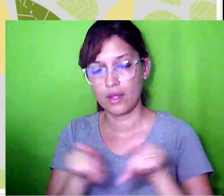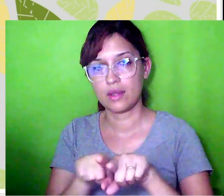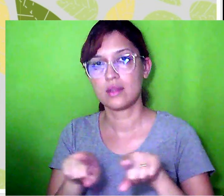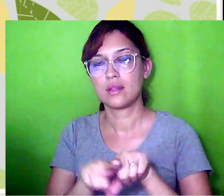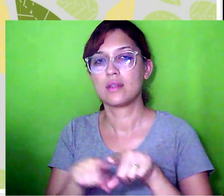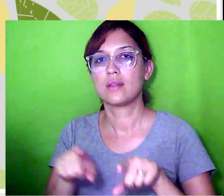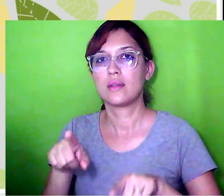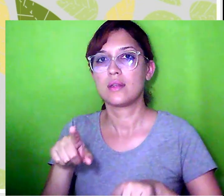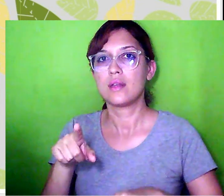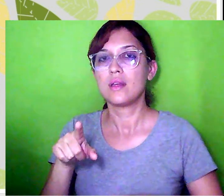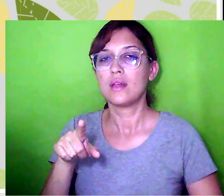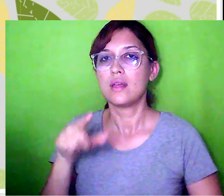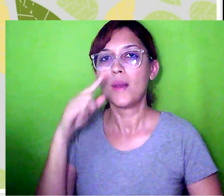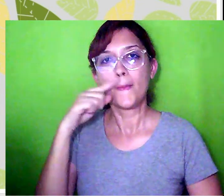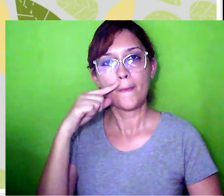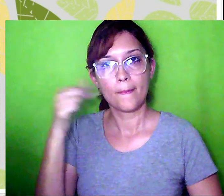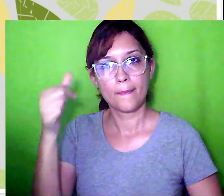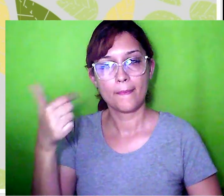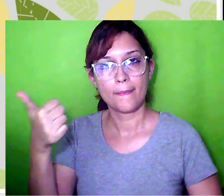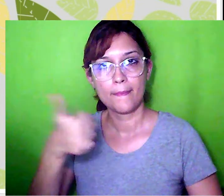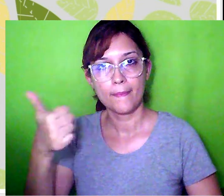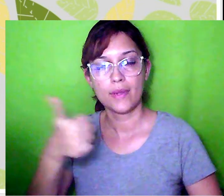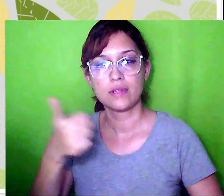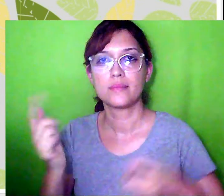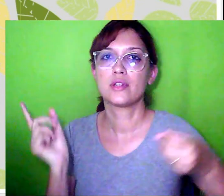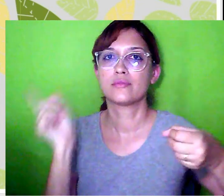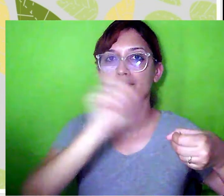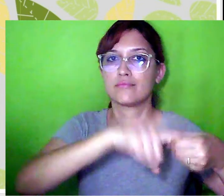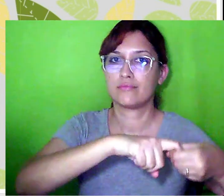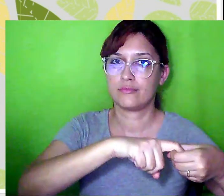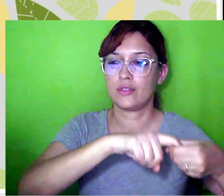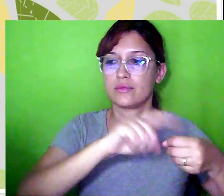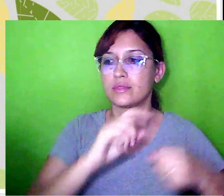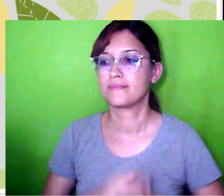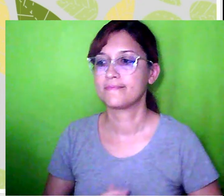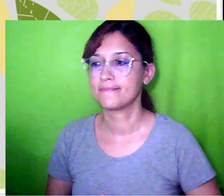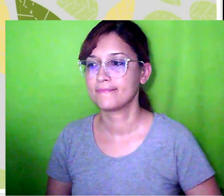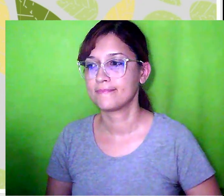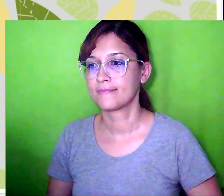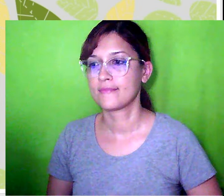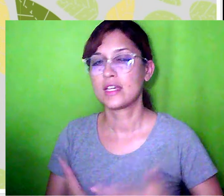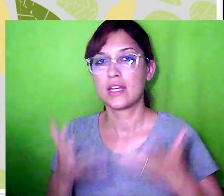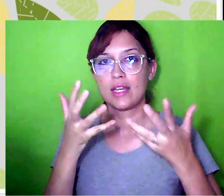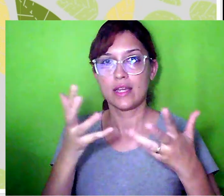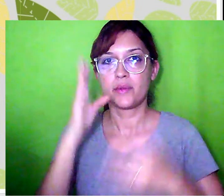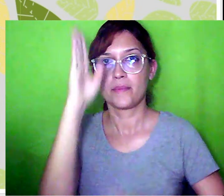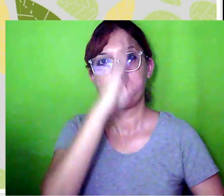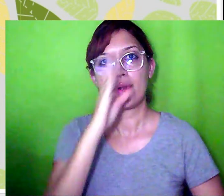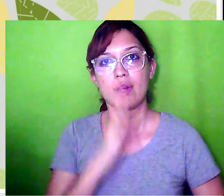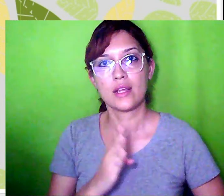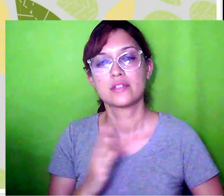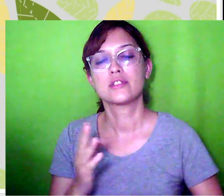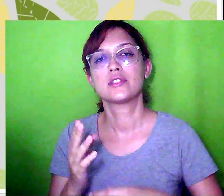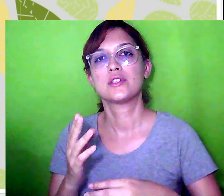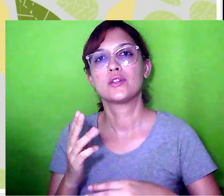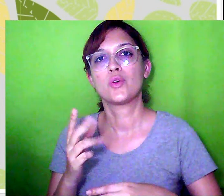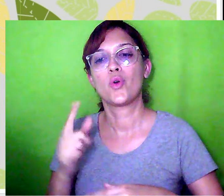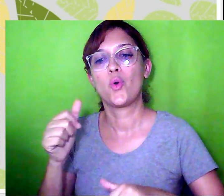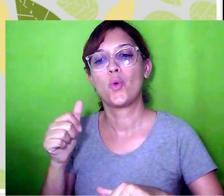Portugal também começou a exigir que Dom Pedro I também retornasse a Portugal.